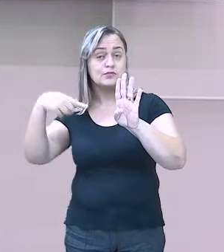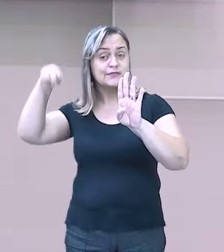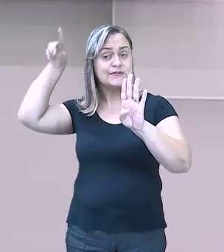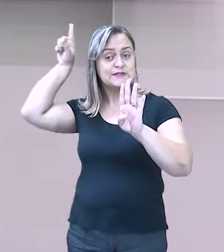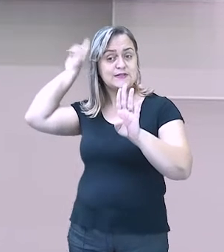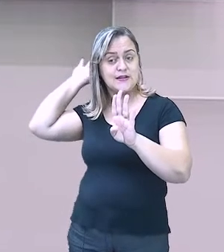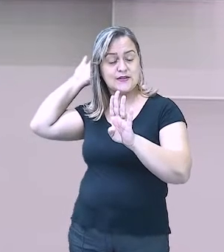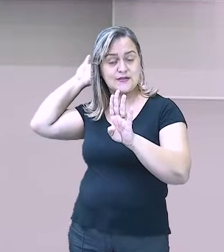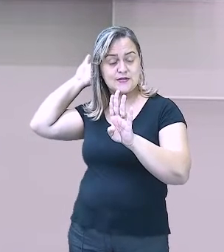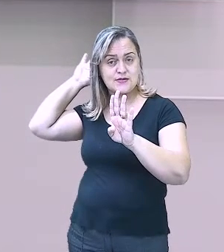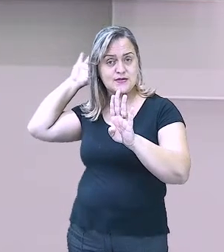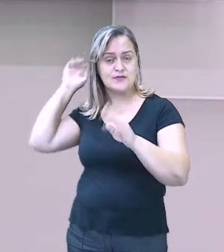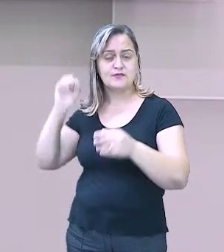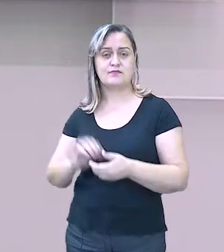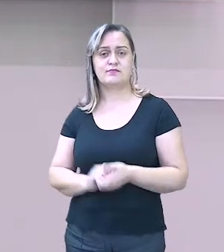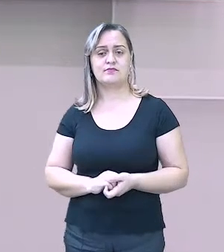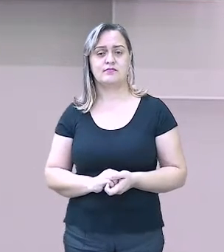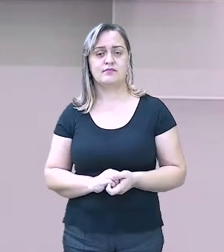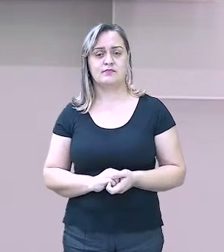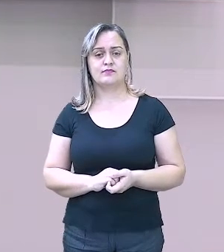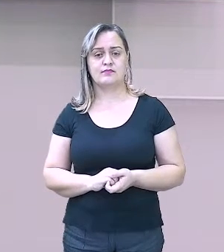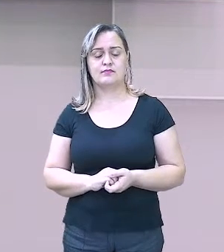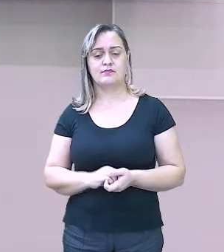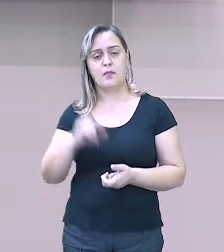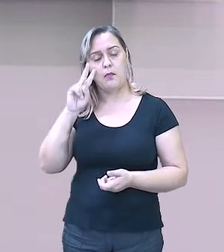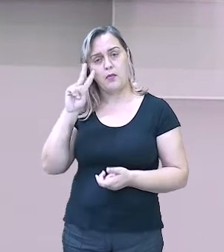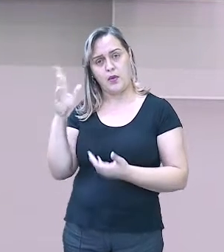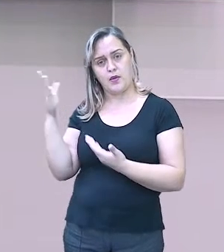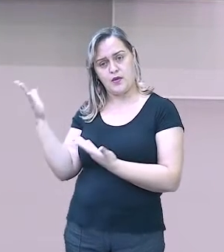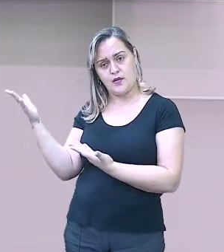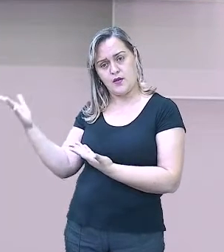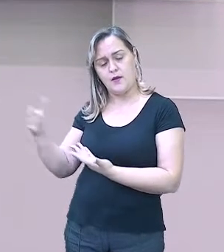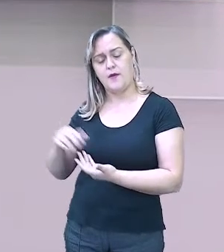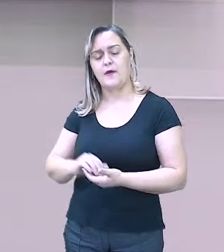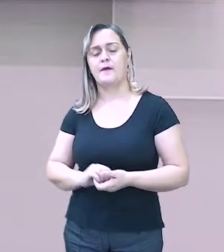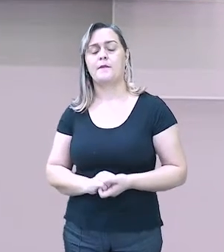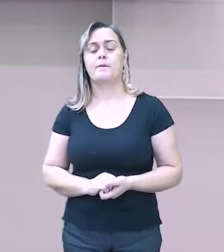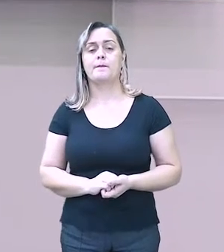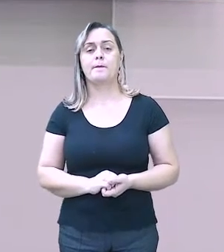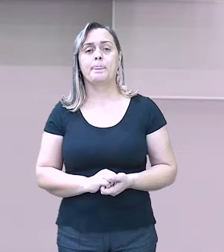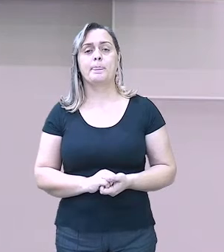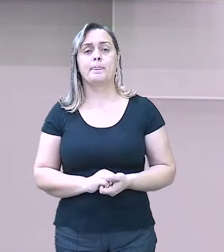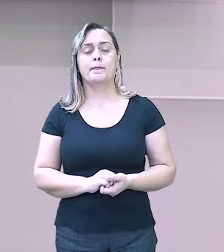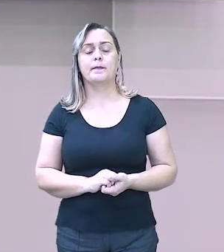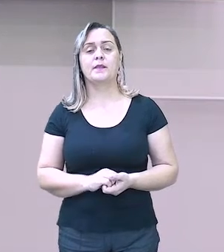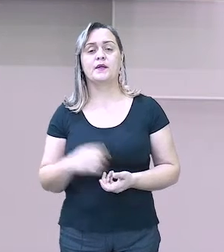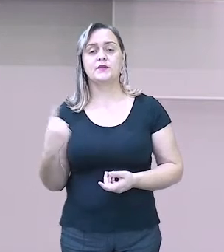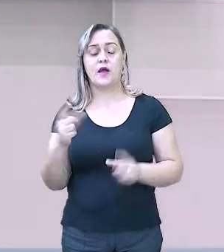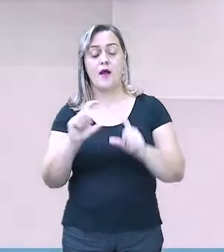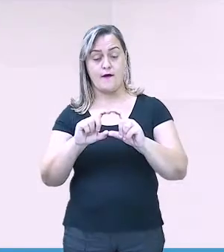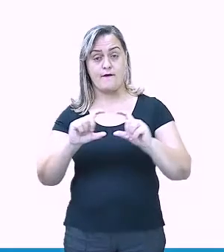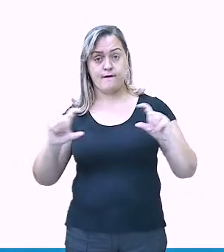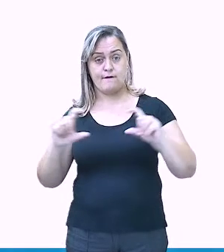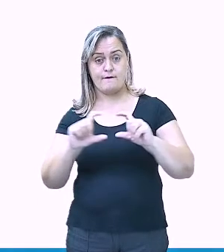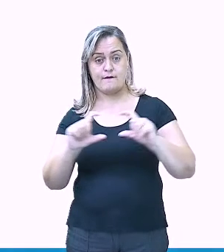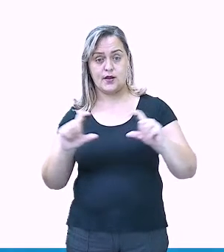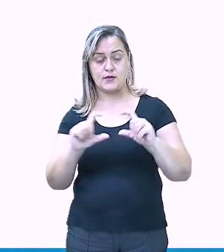Essa palavra trás, vamos ativar a canetinha. Ativa já.